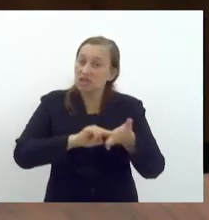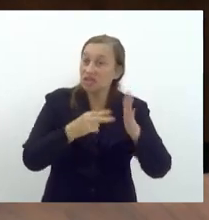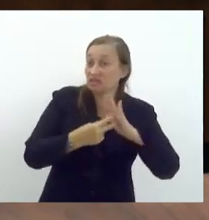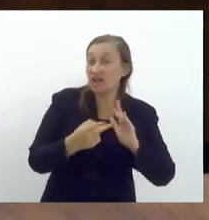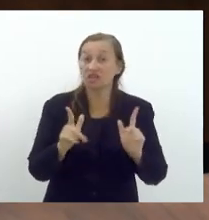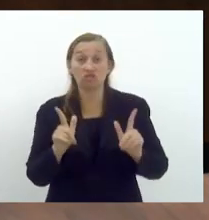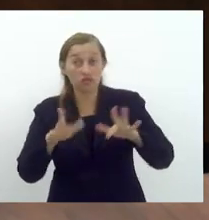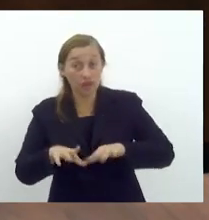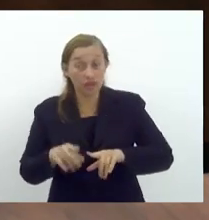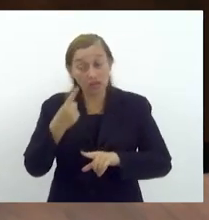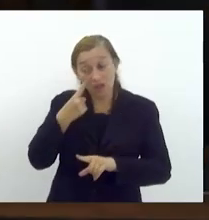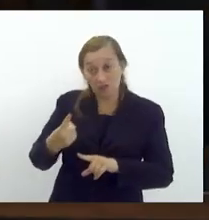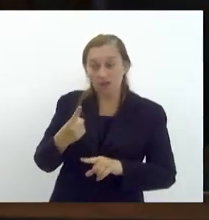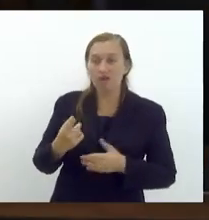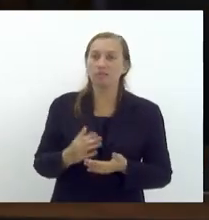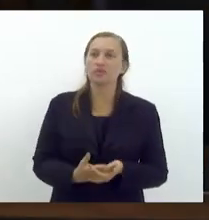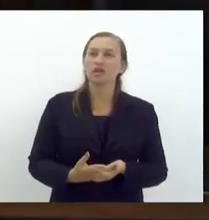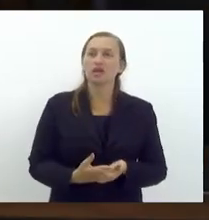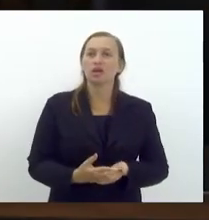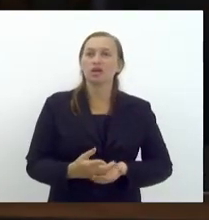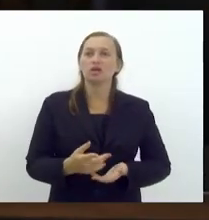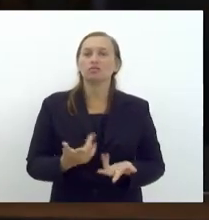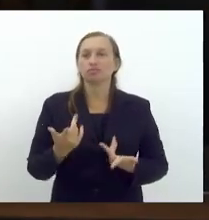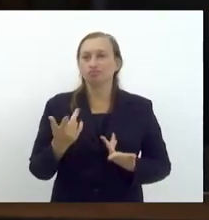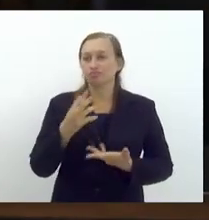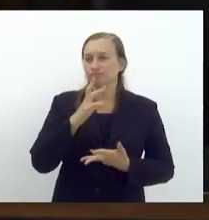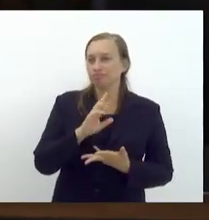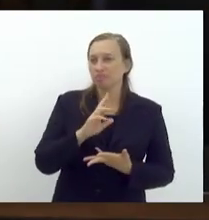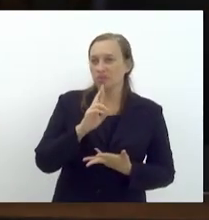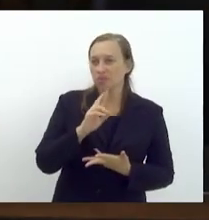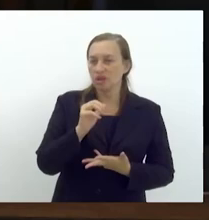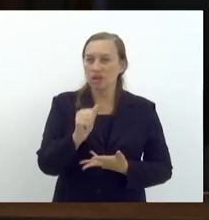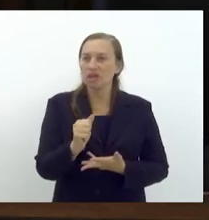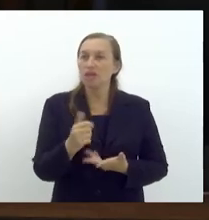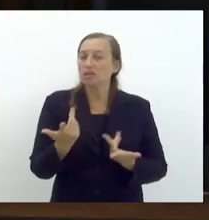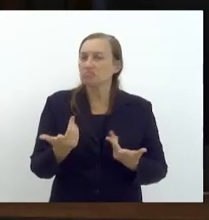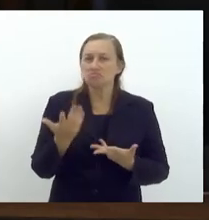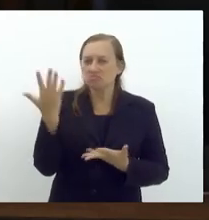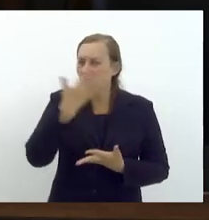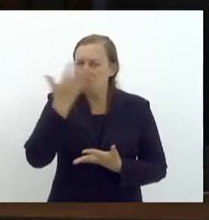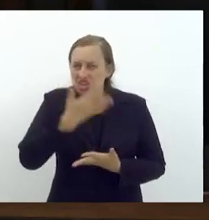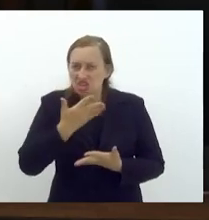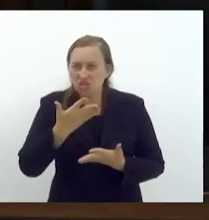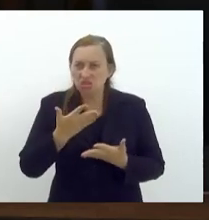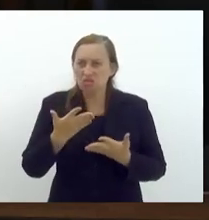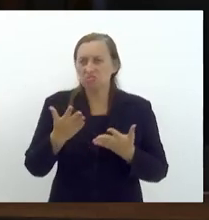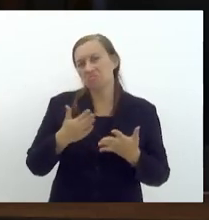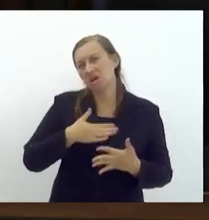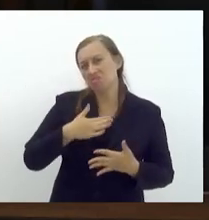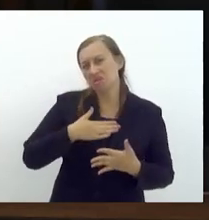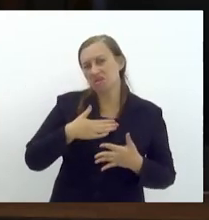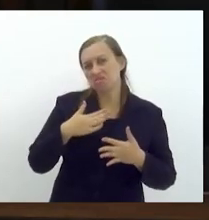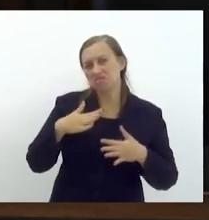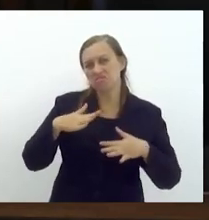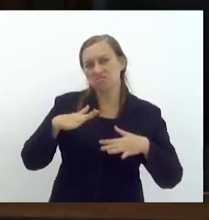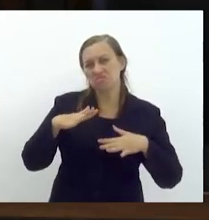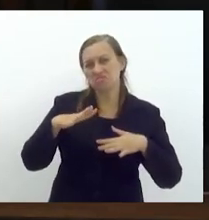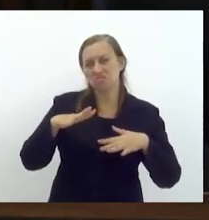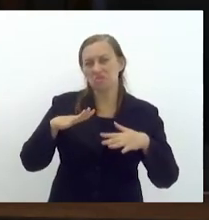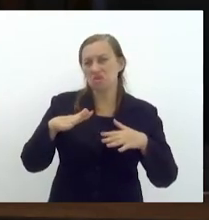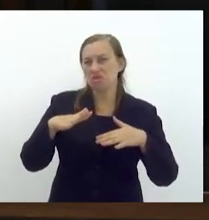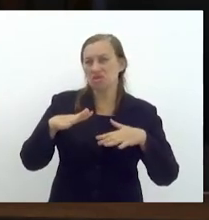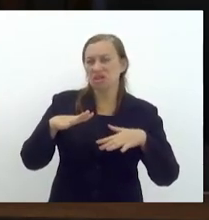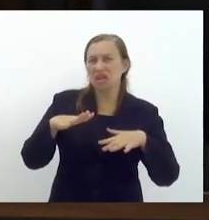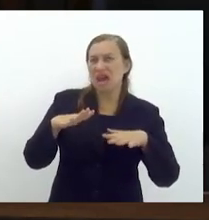substitutivo é o final vossa excelência me emitiu não vejo óbice com a colocação do Lia do governo para mim ambas construções verbais não vai mudar nada